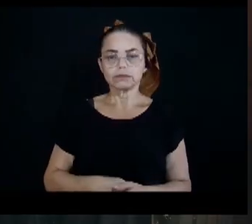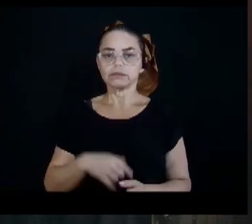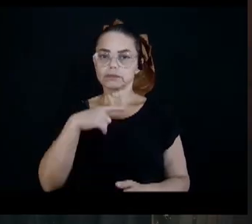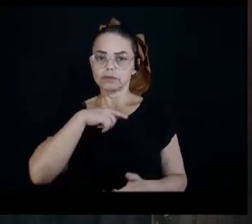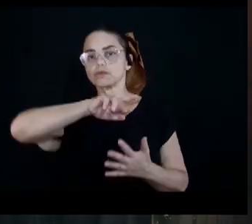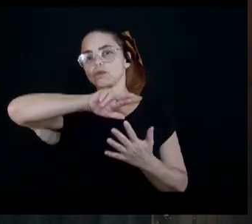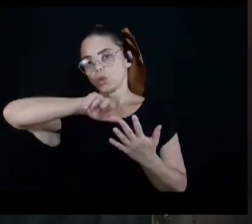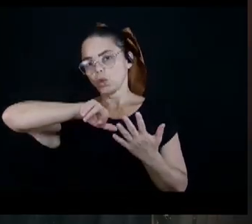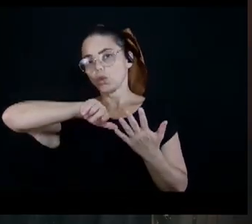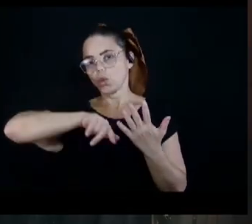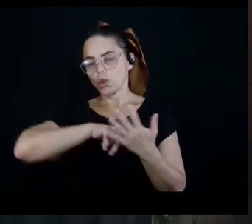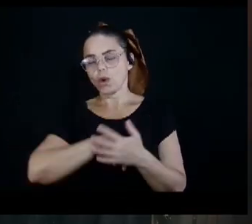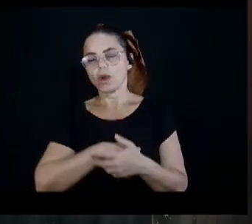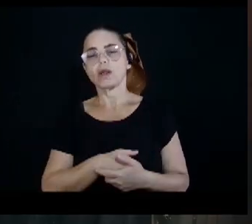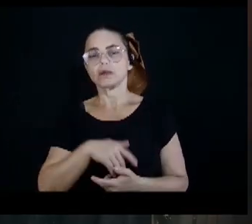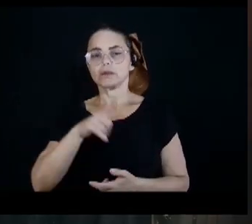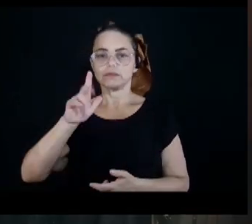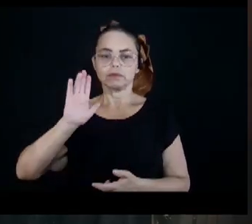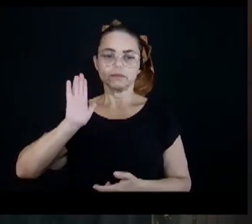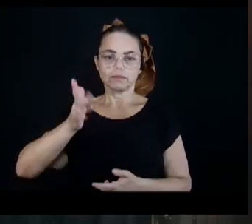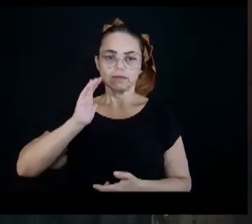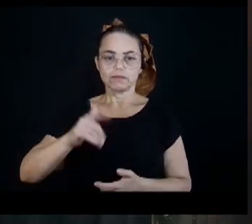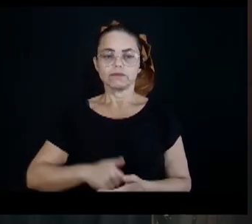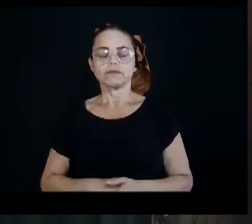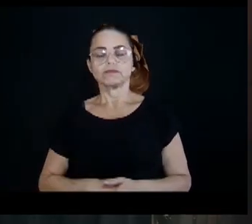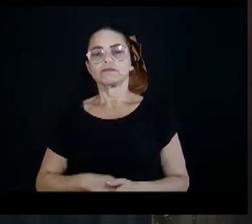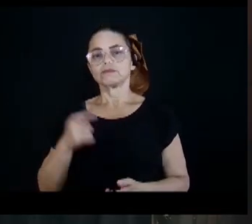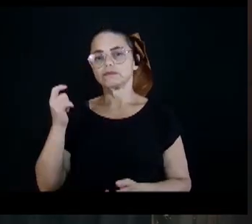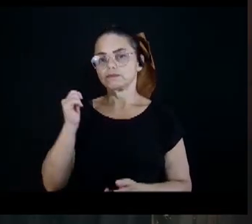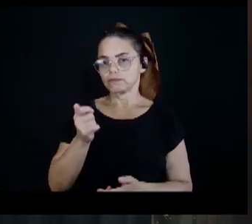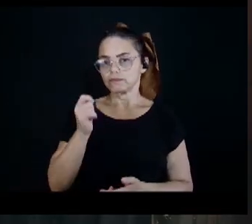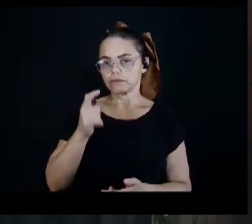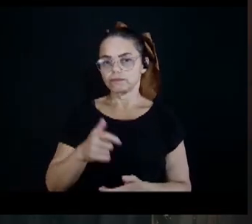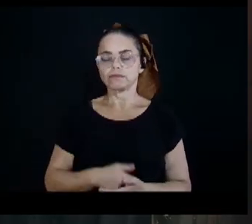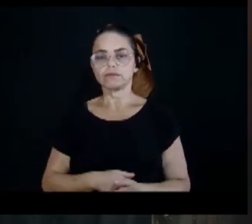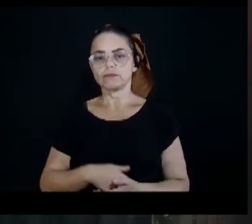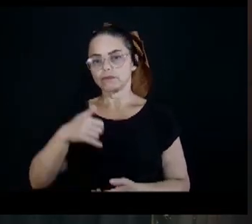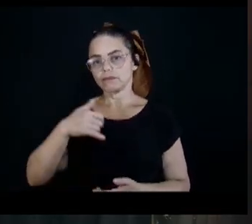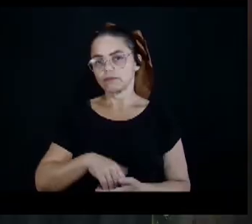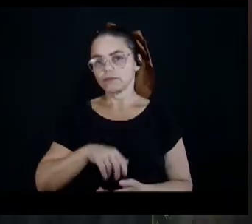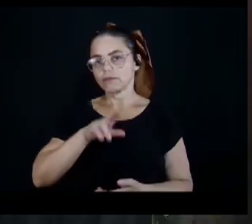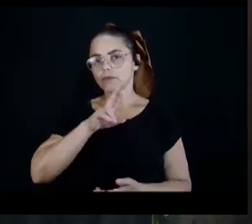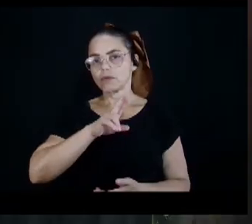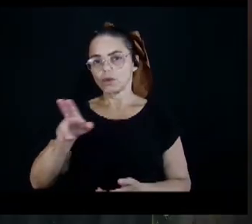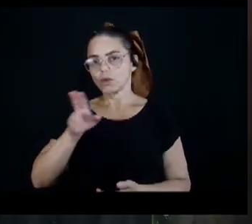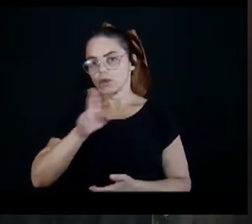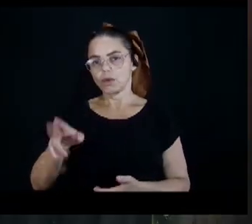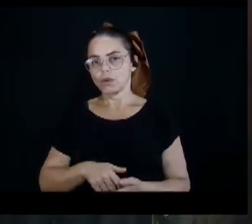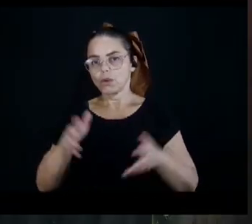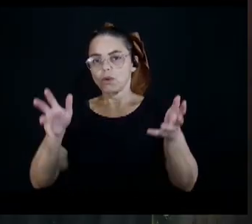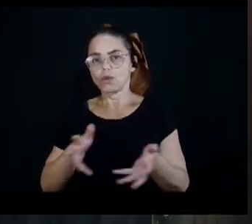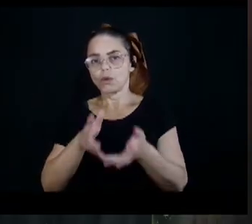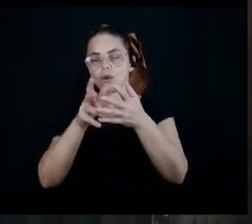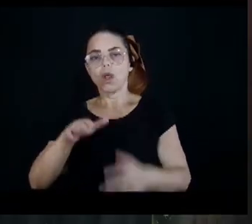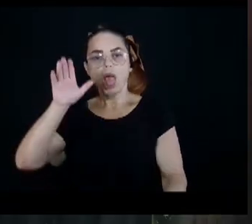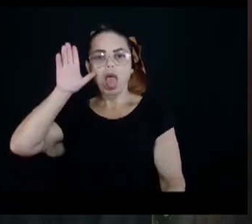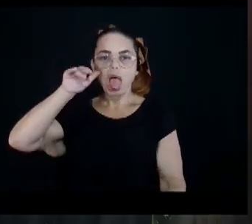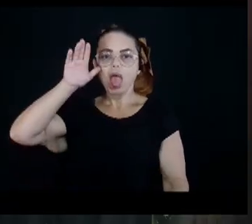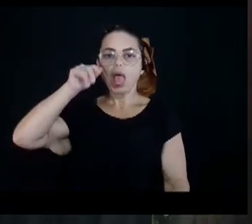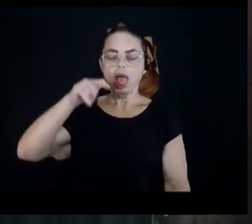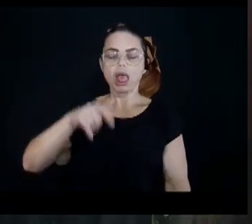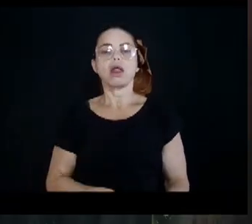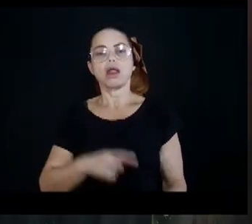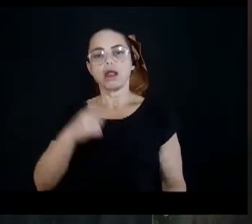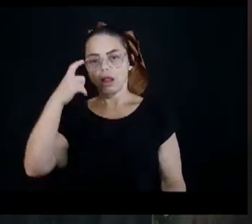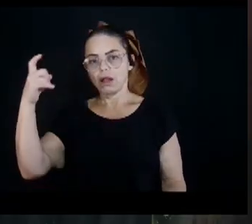já existentes, outros chegando, que nós estamos evitando os nomes aqui para não fomentar a curiosidade, mas quem tem interesse já foi